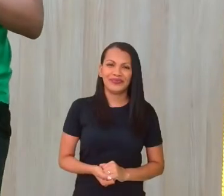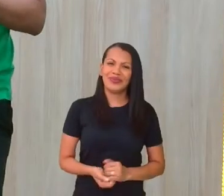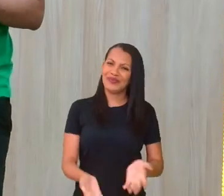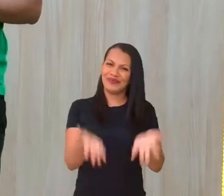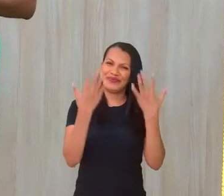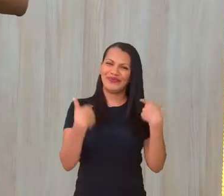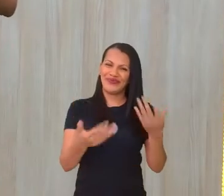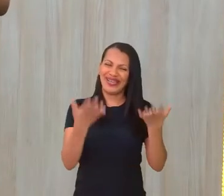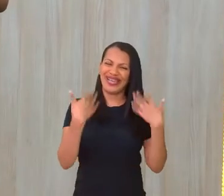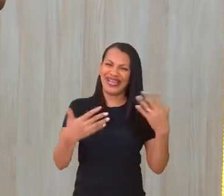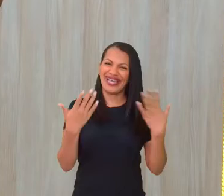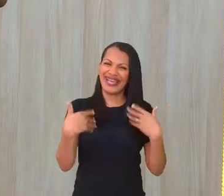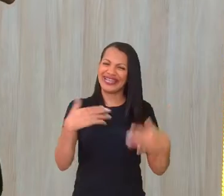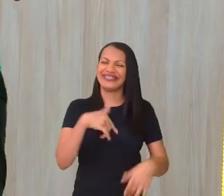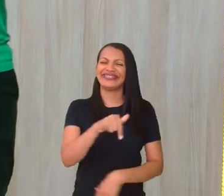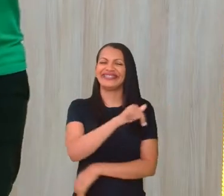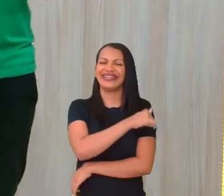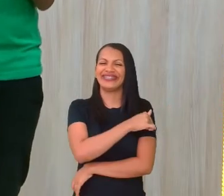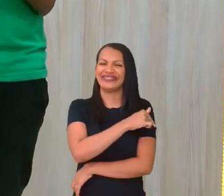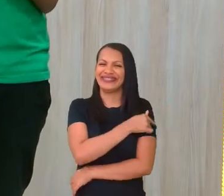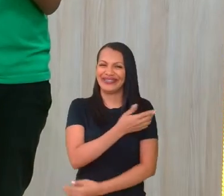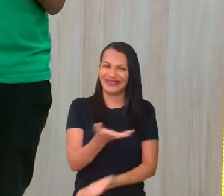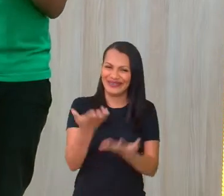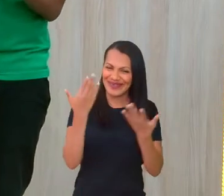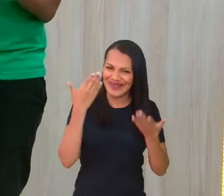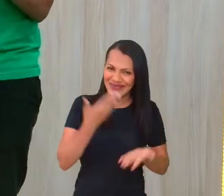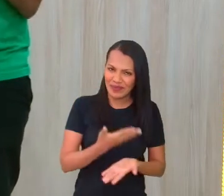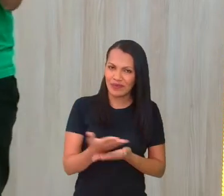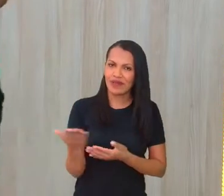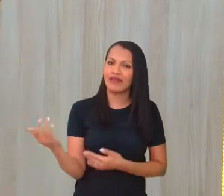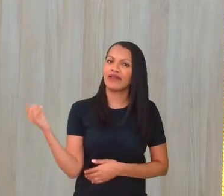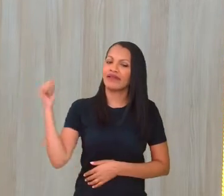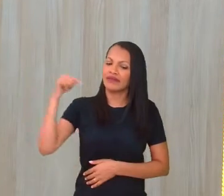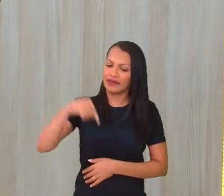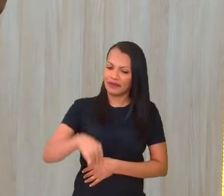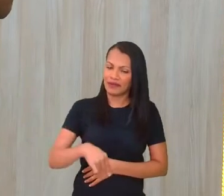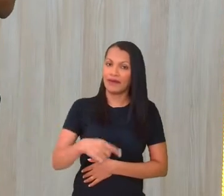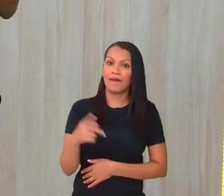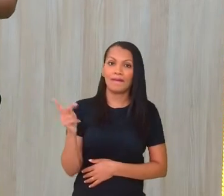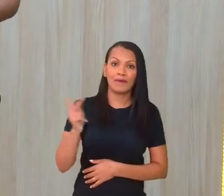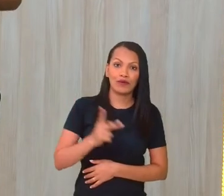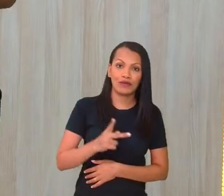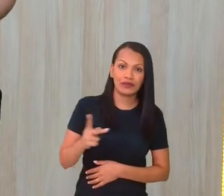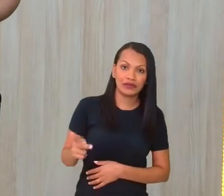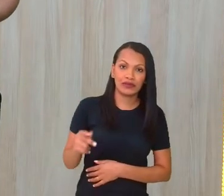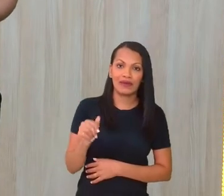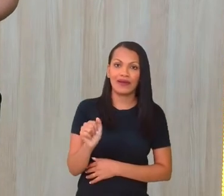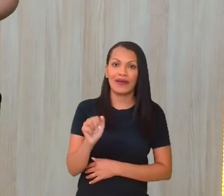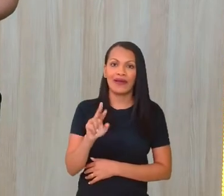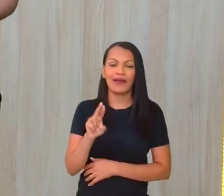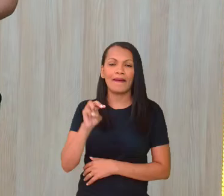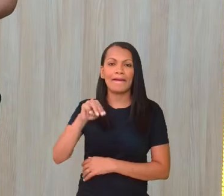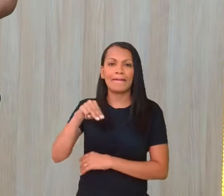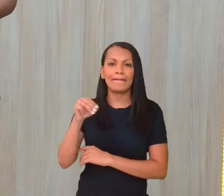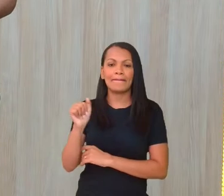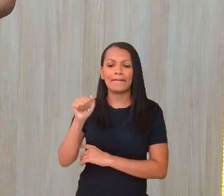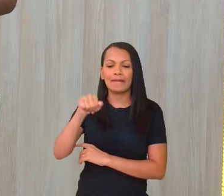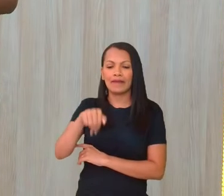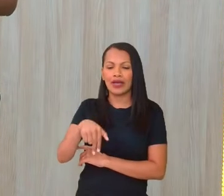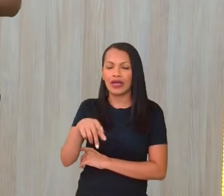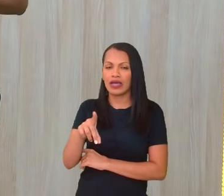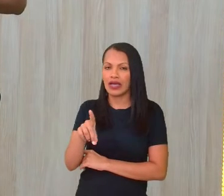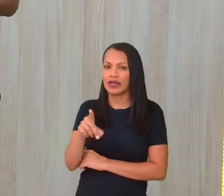Bora simbora, sétimo ano. Tô aqui de volta, professor Armando Pérez, para mais uma